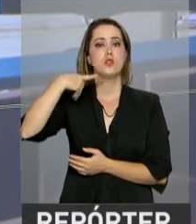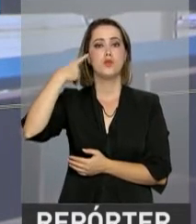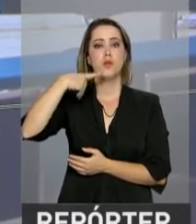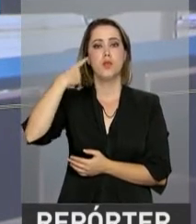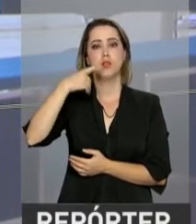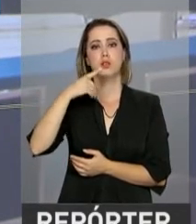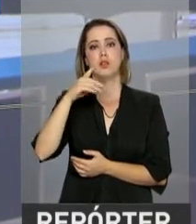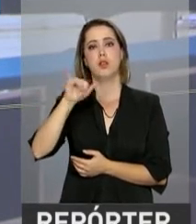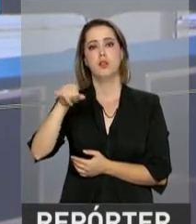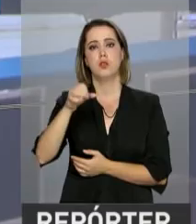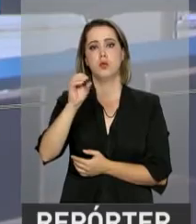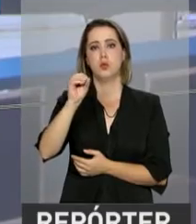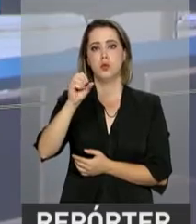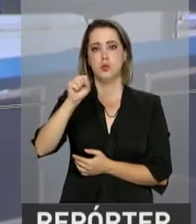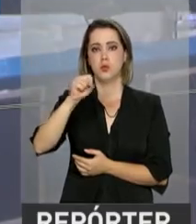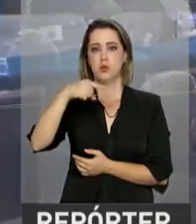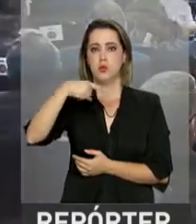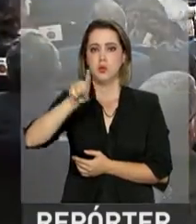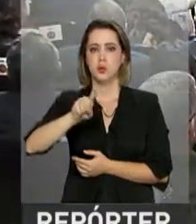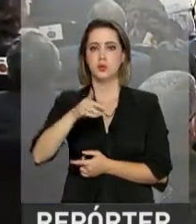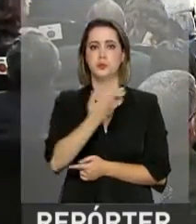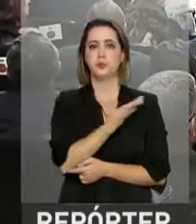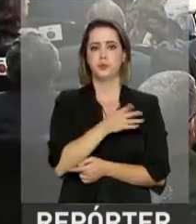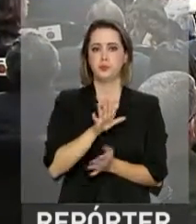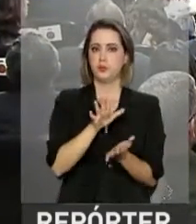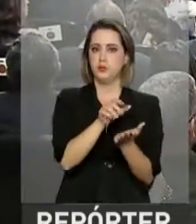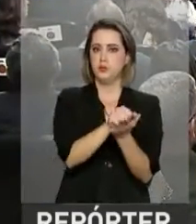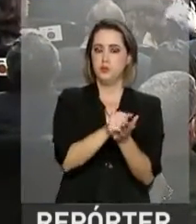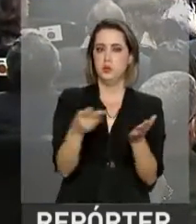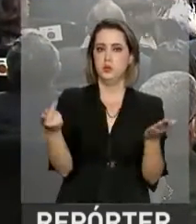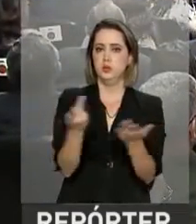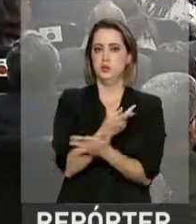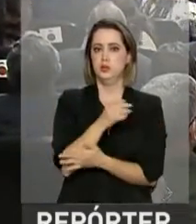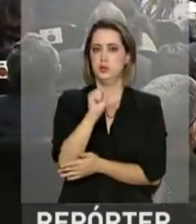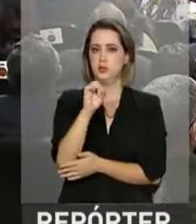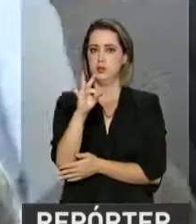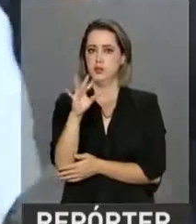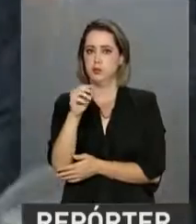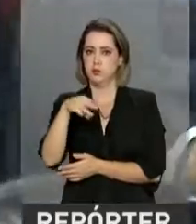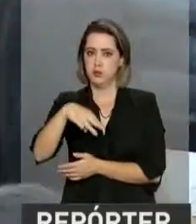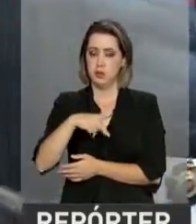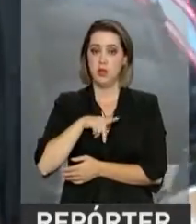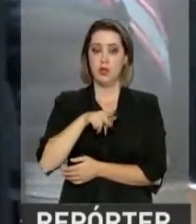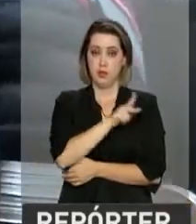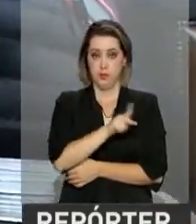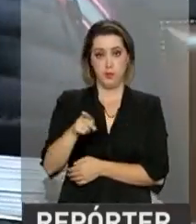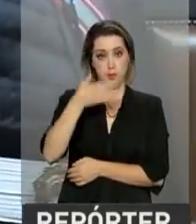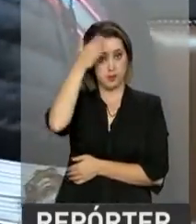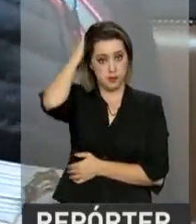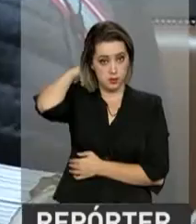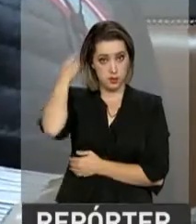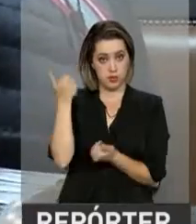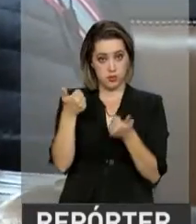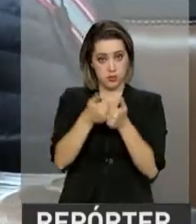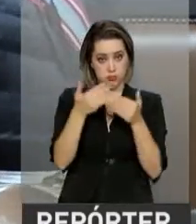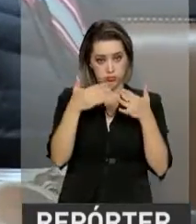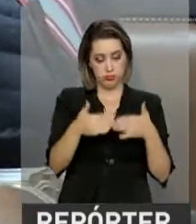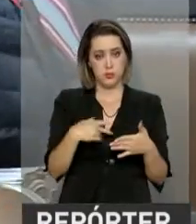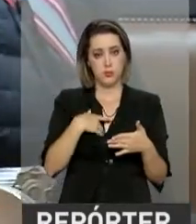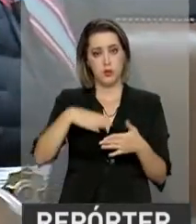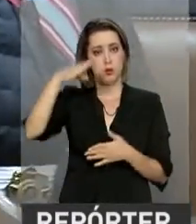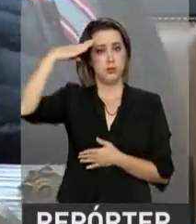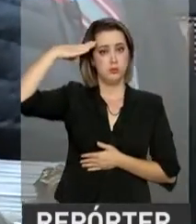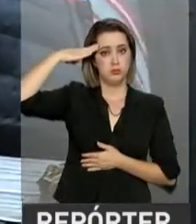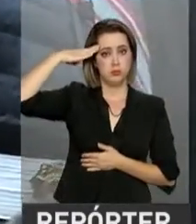Coelho Ferreira. A posse, realizada na sede do STM, contou com a presença do presidente Michel Temer, de representantes